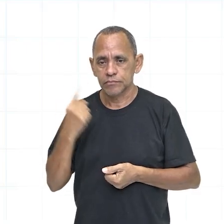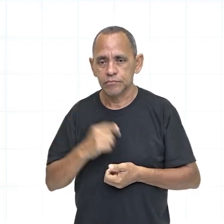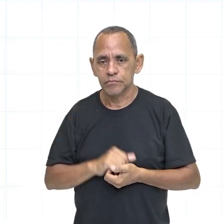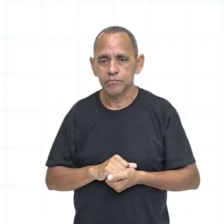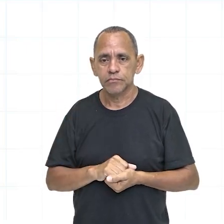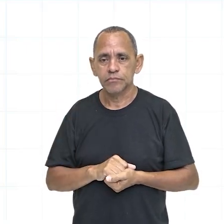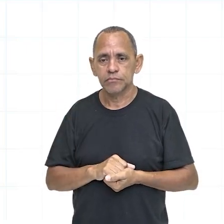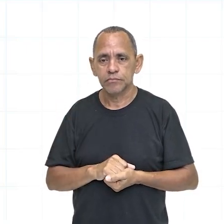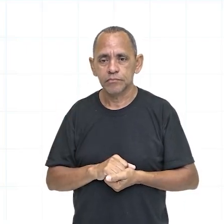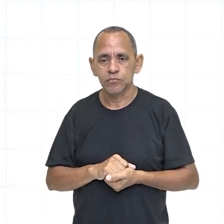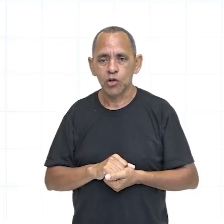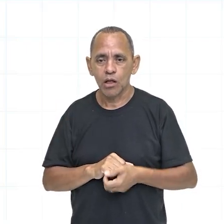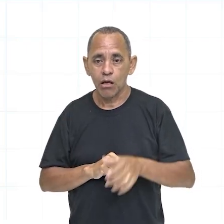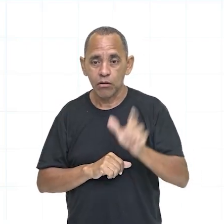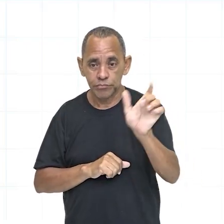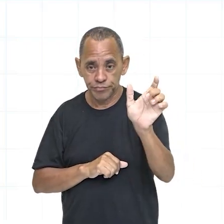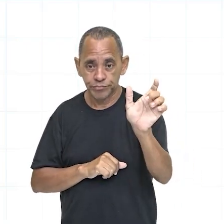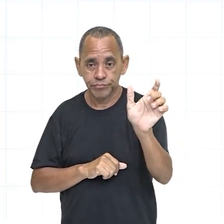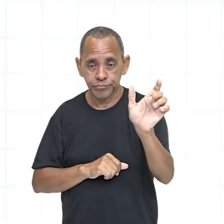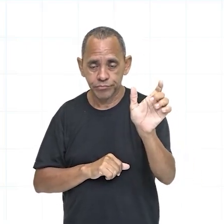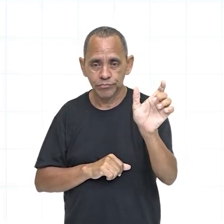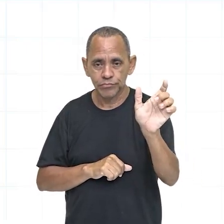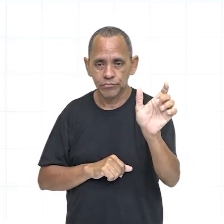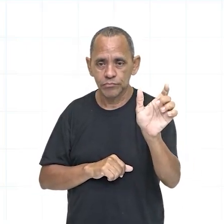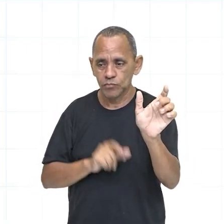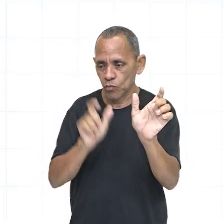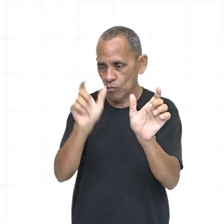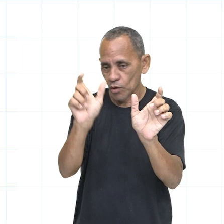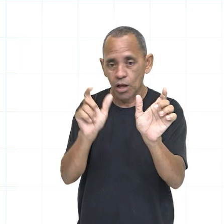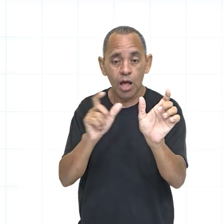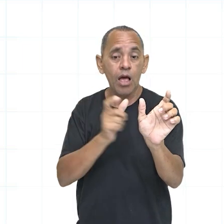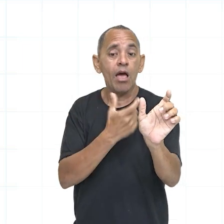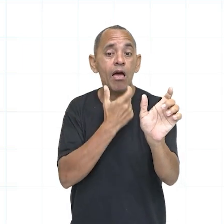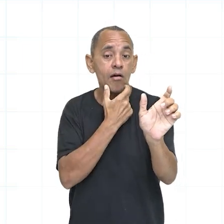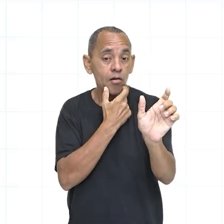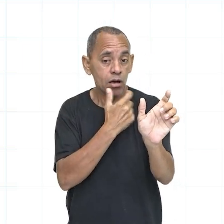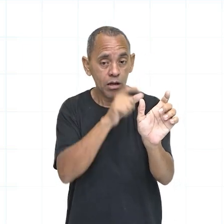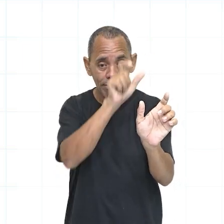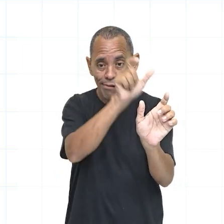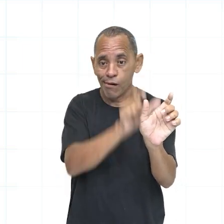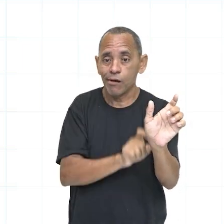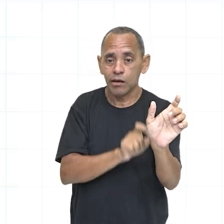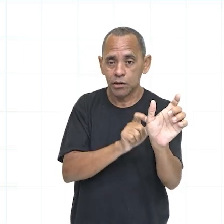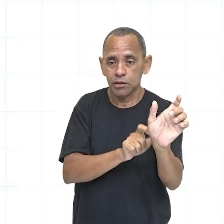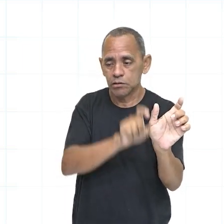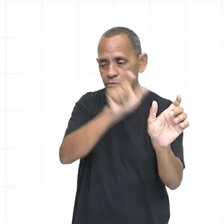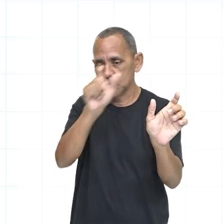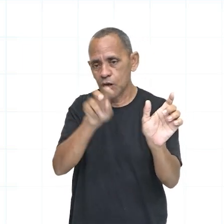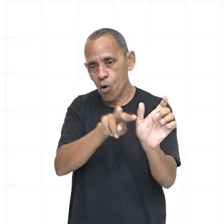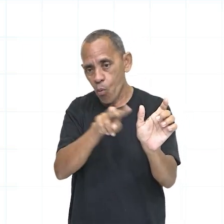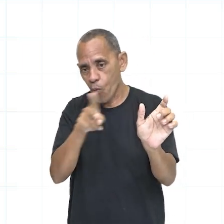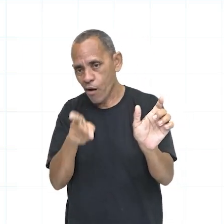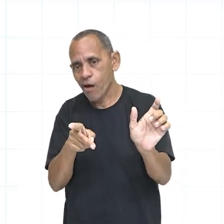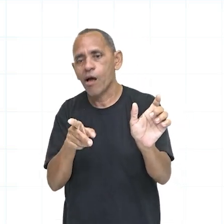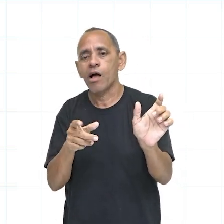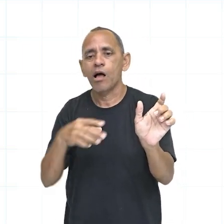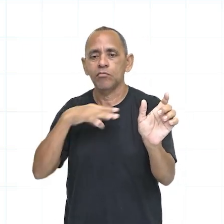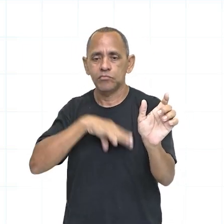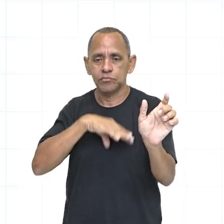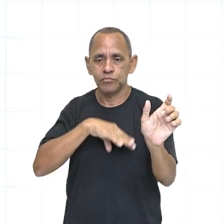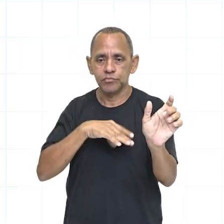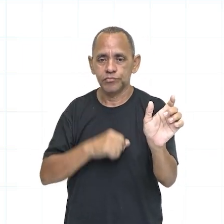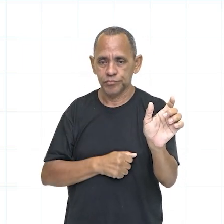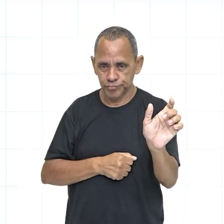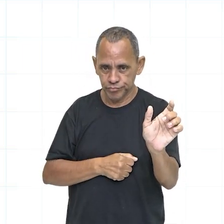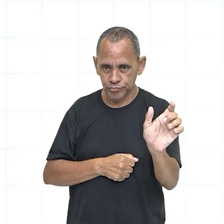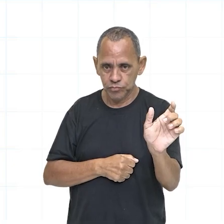Primeira, so. Significa então, por isso. Próxima, therefore, que significa